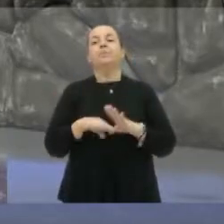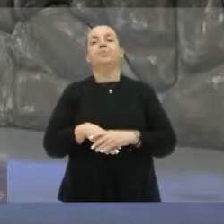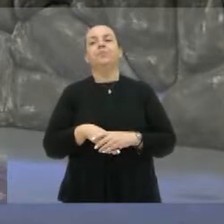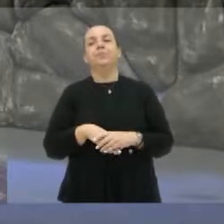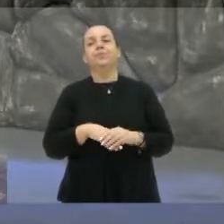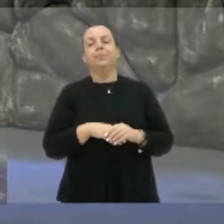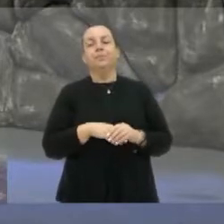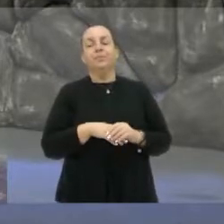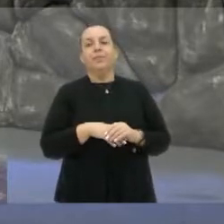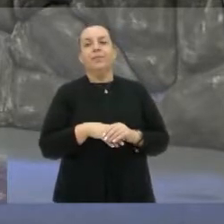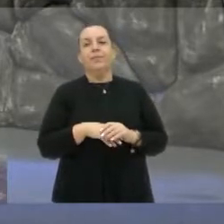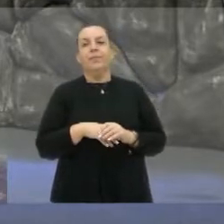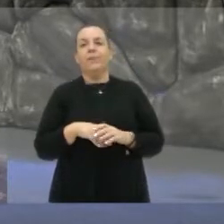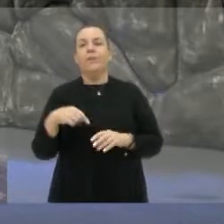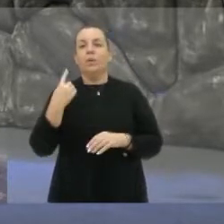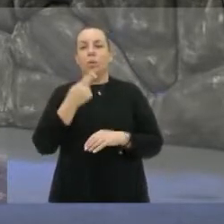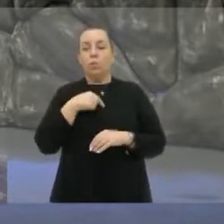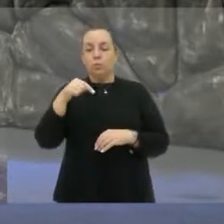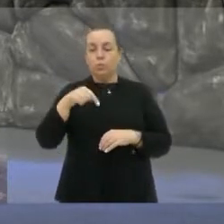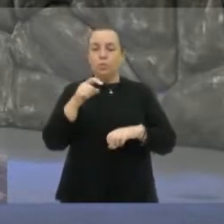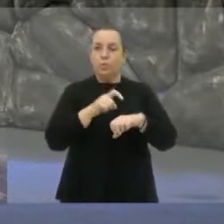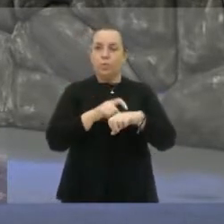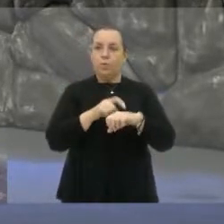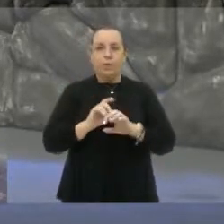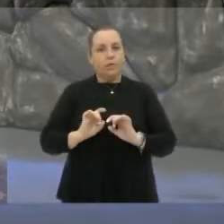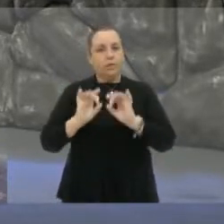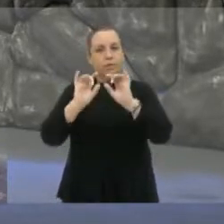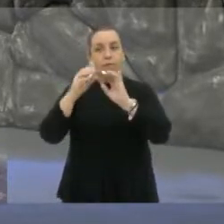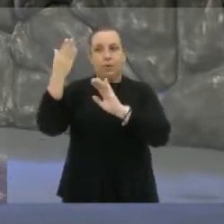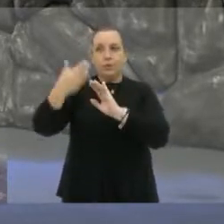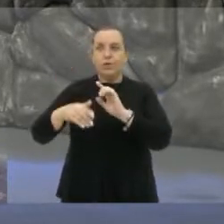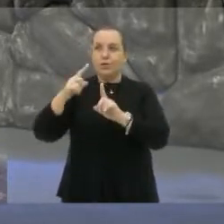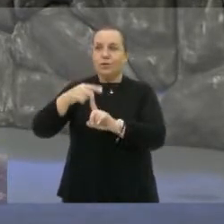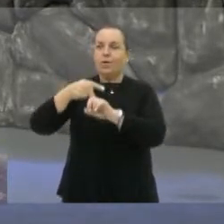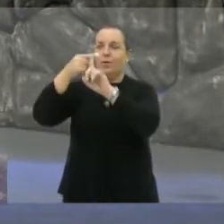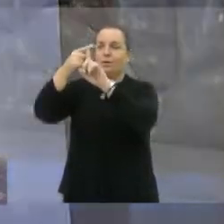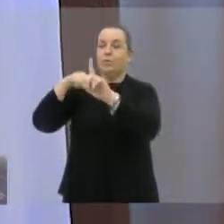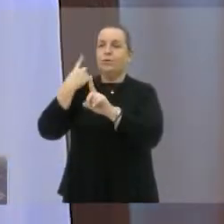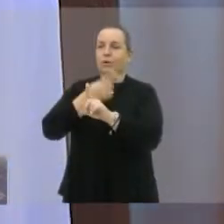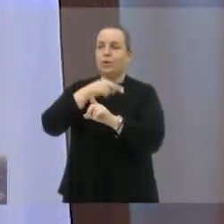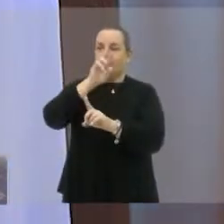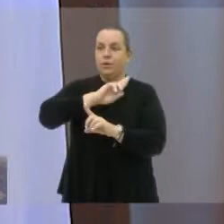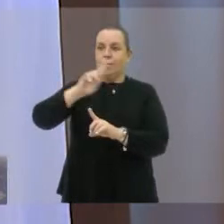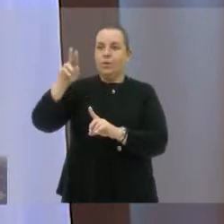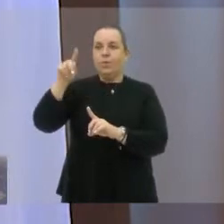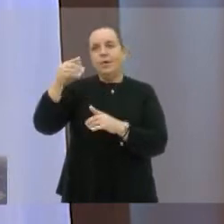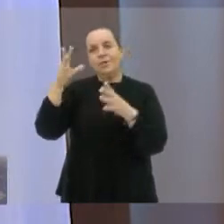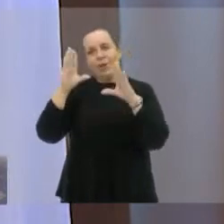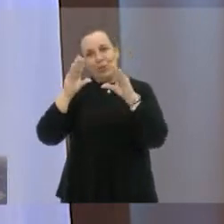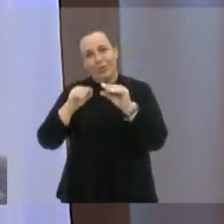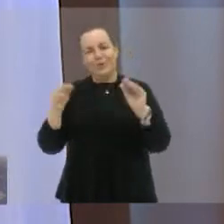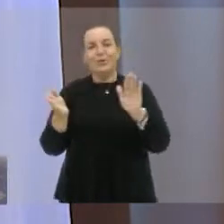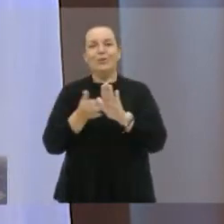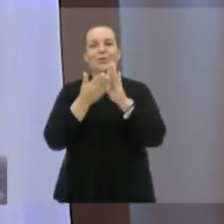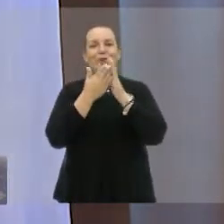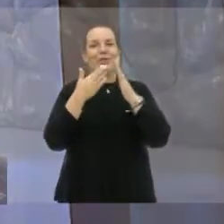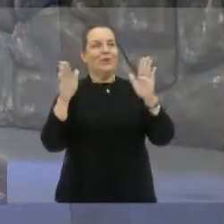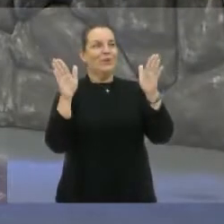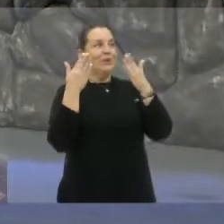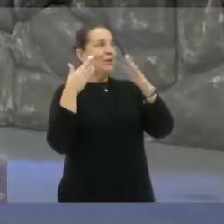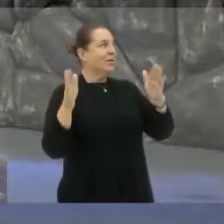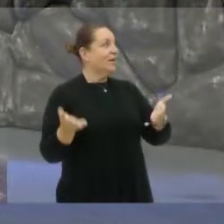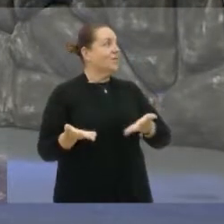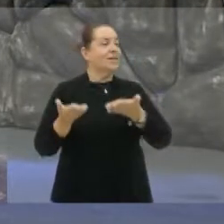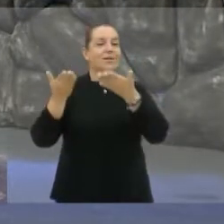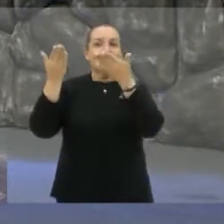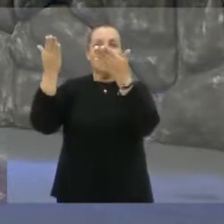O nosso momento aqui especial diante da cruz de nosso Senhor, nesta noite de louvor, na